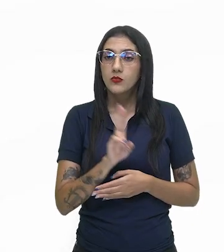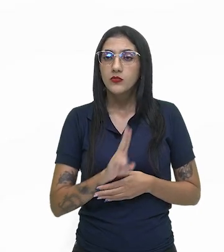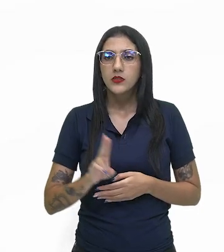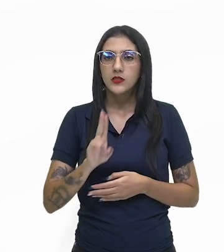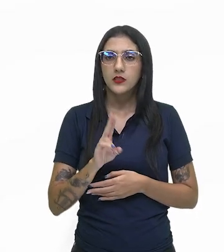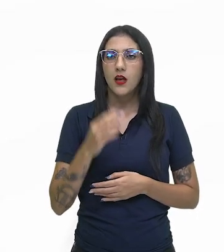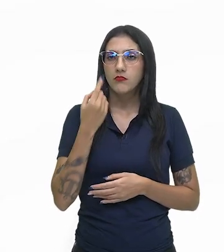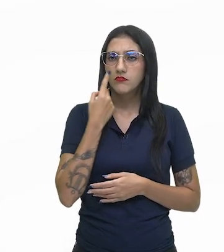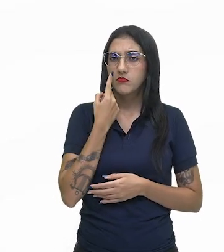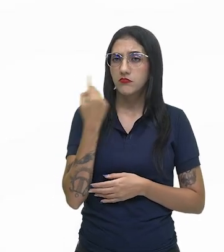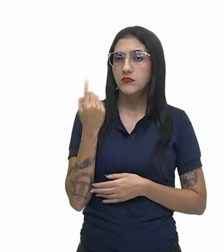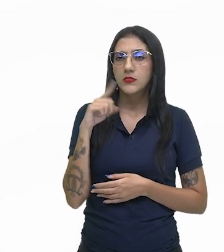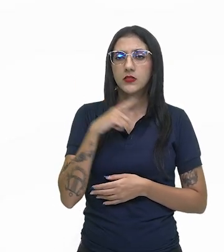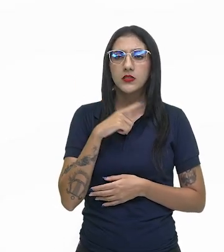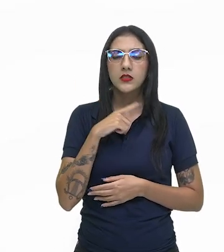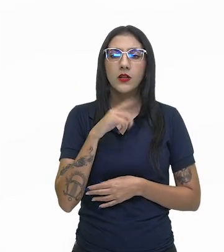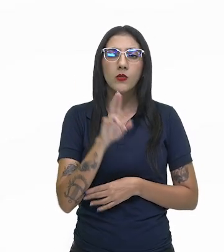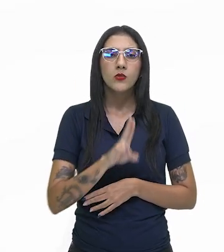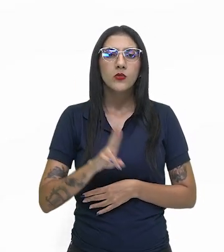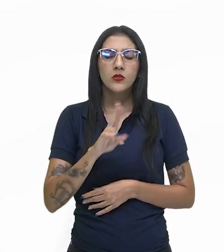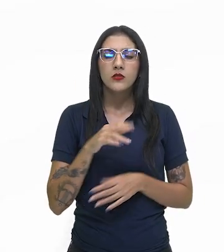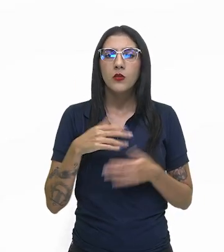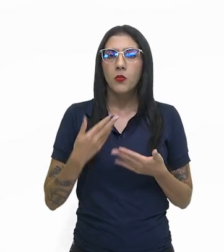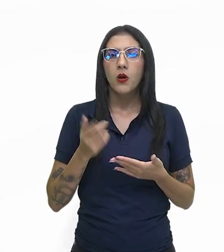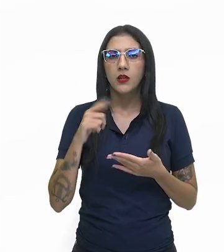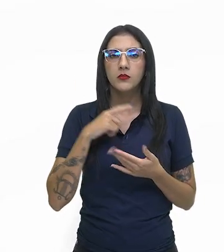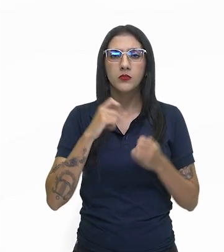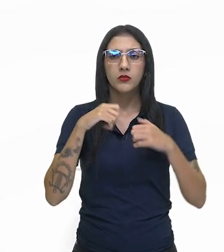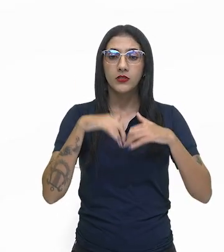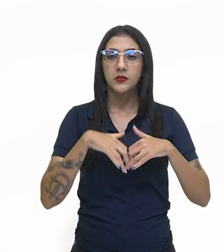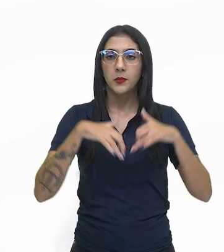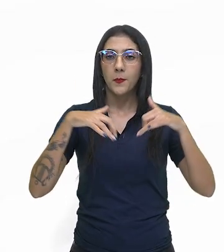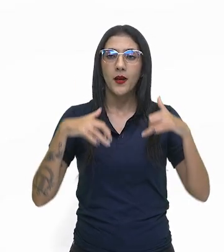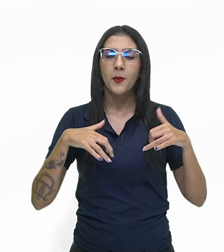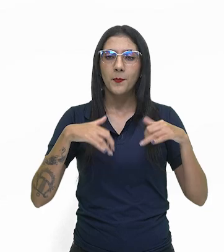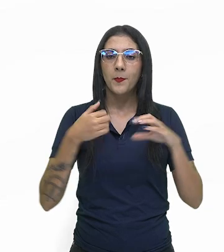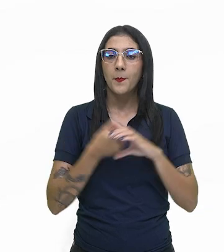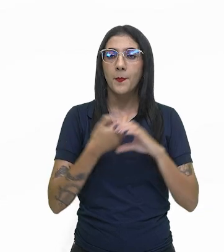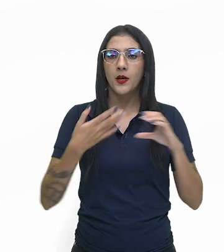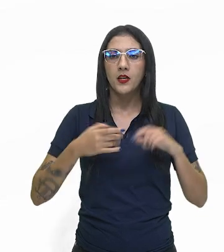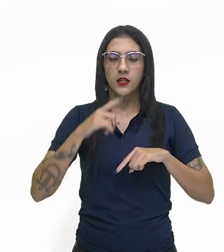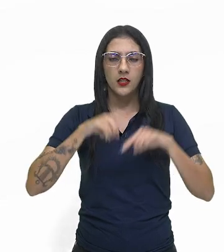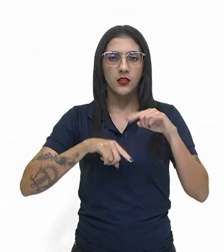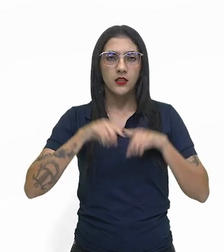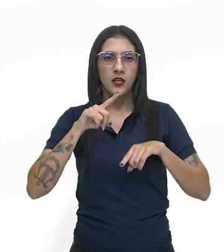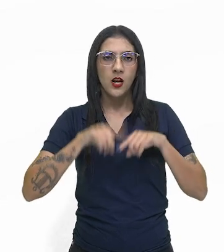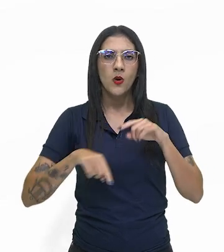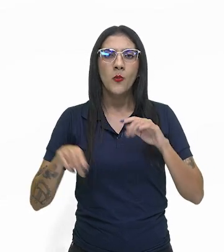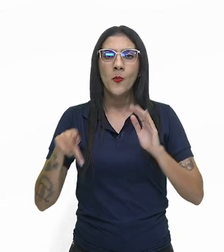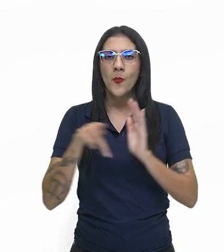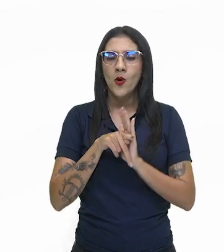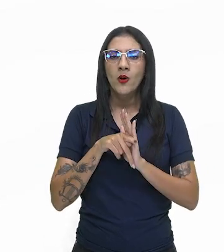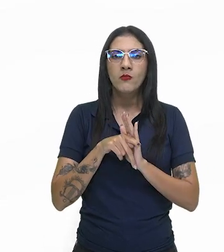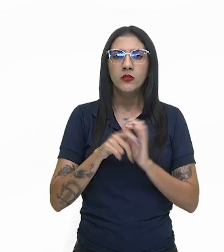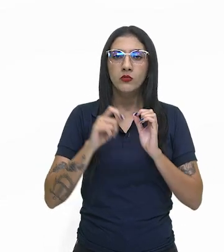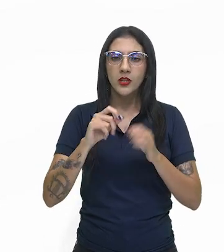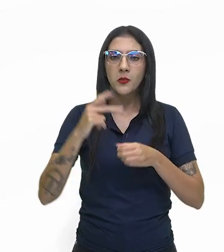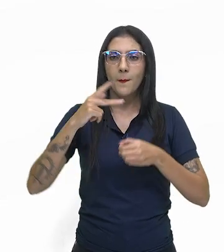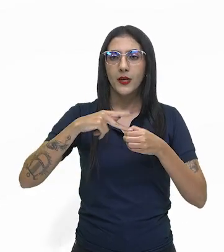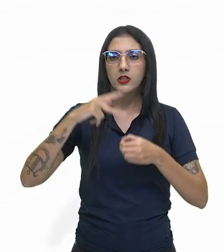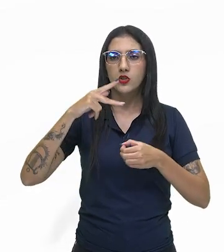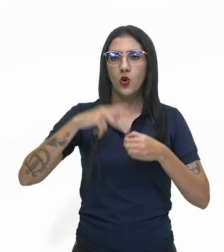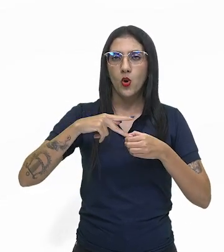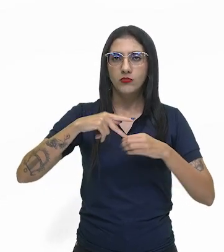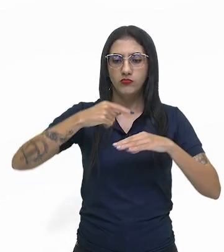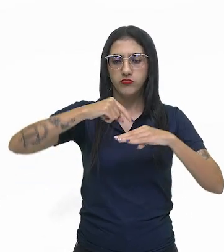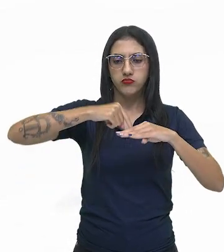fracionada, ela é utilizada para separar os componentes que existem no